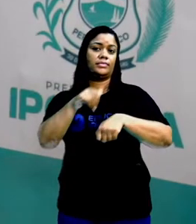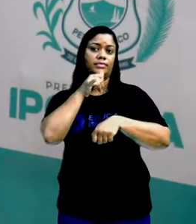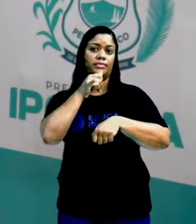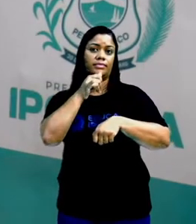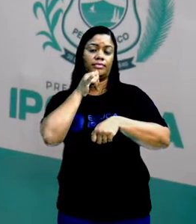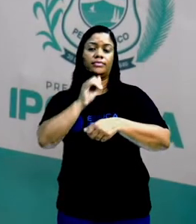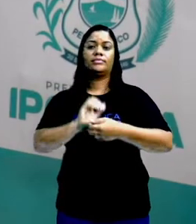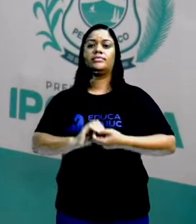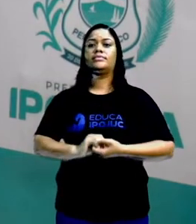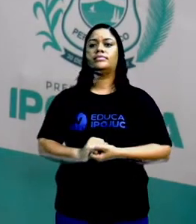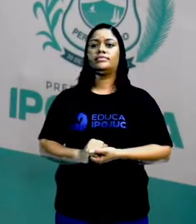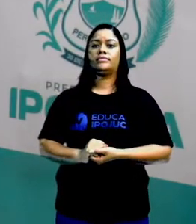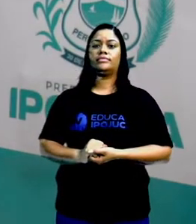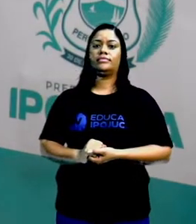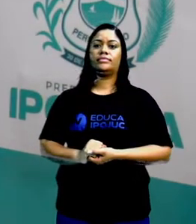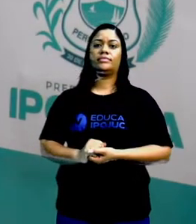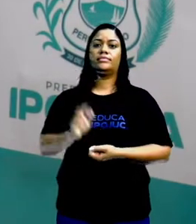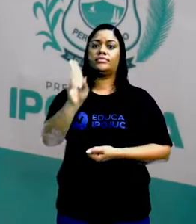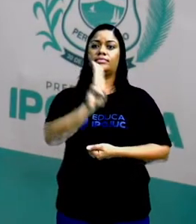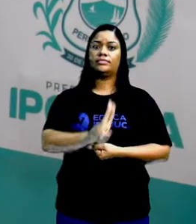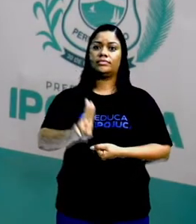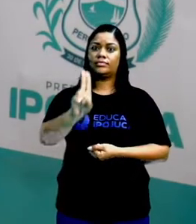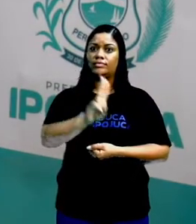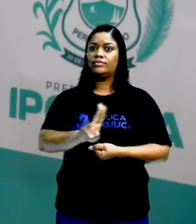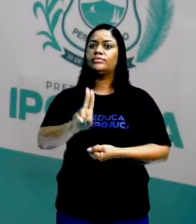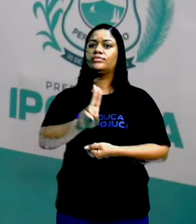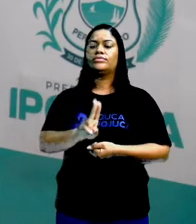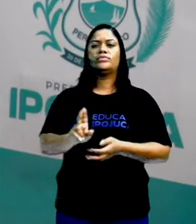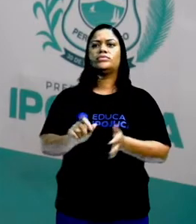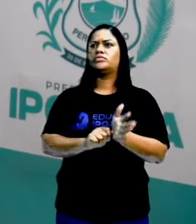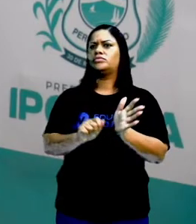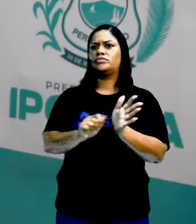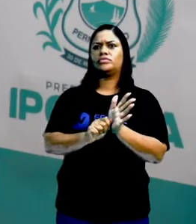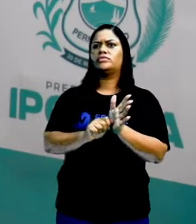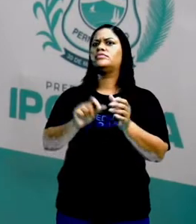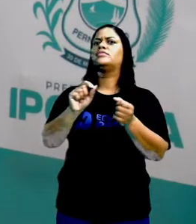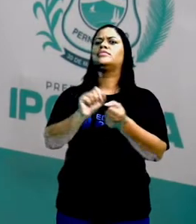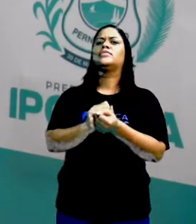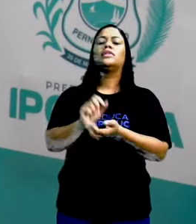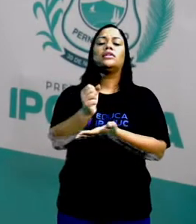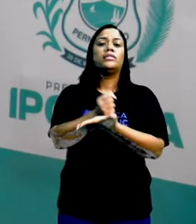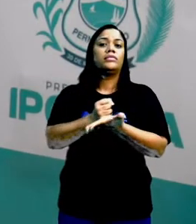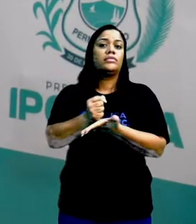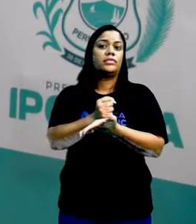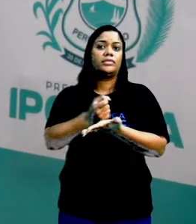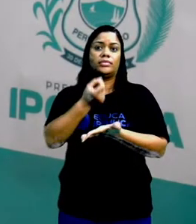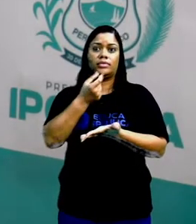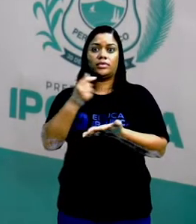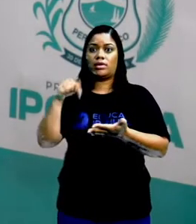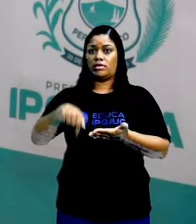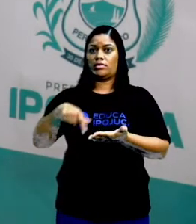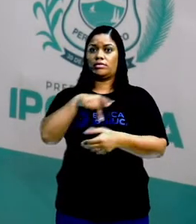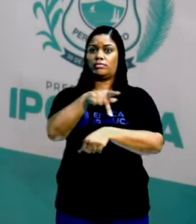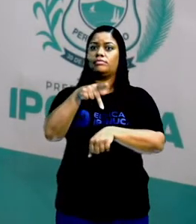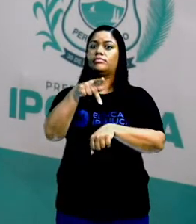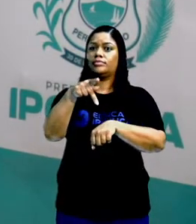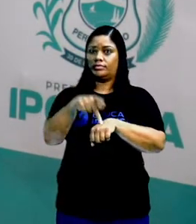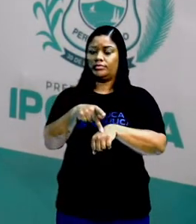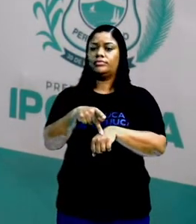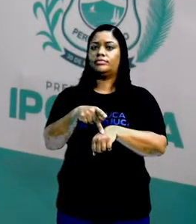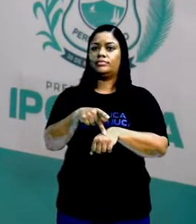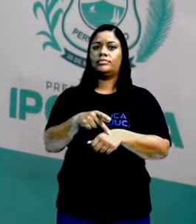exemplo, né, do uso da maconha para fins medicinais e que no nosso país isso não é aprovado. Precisa entrar